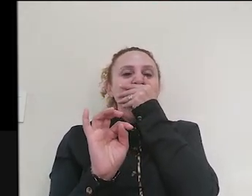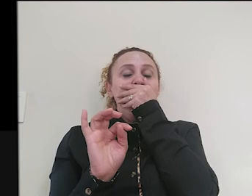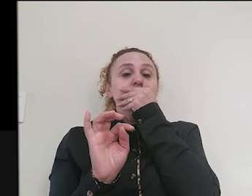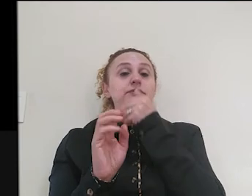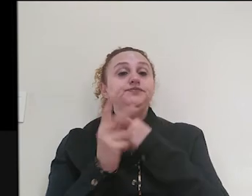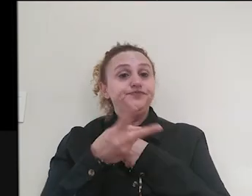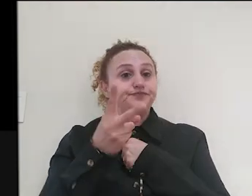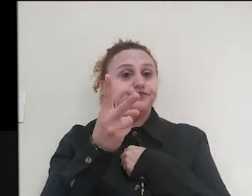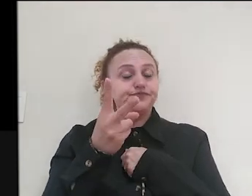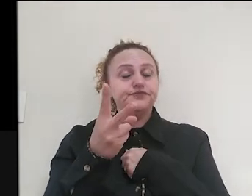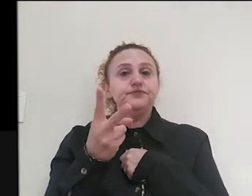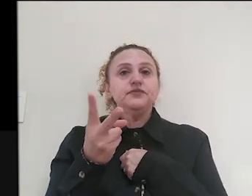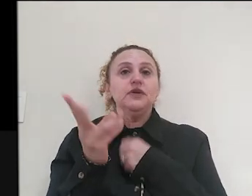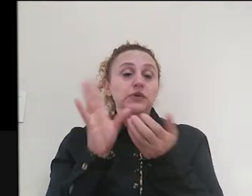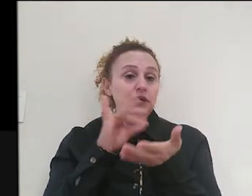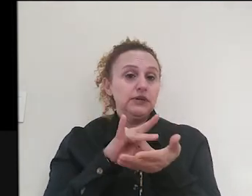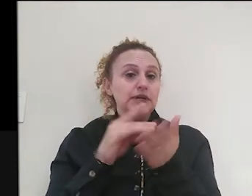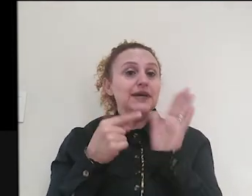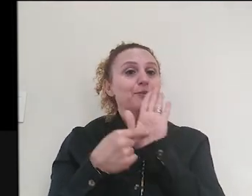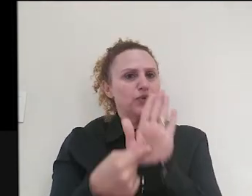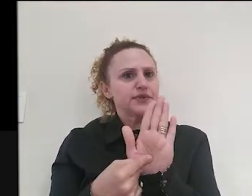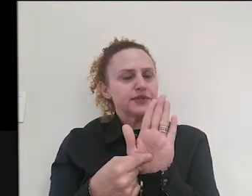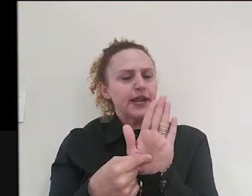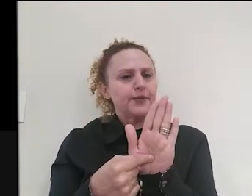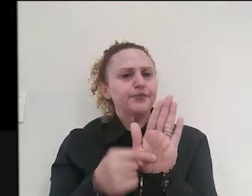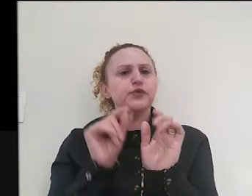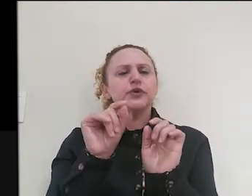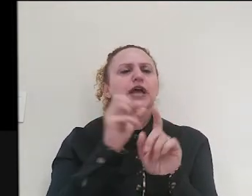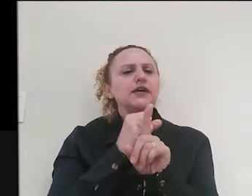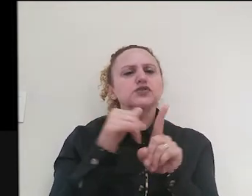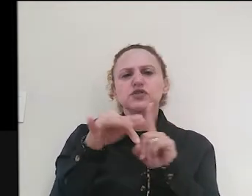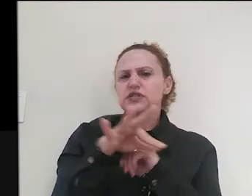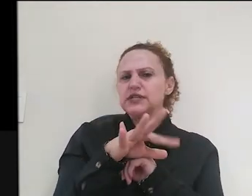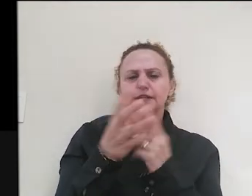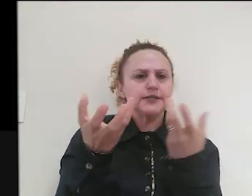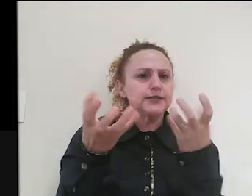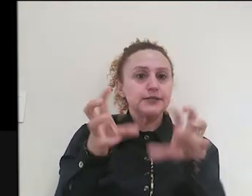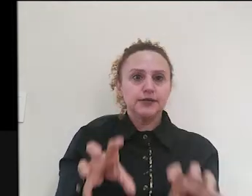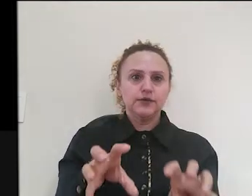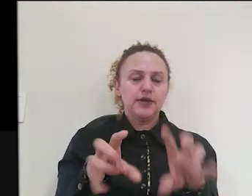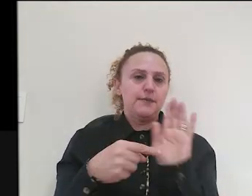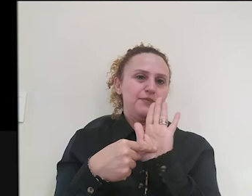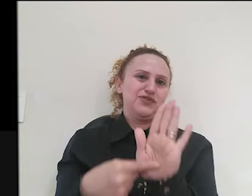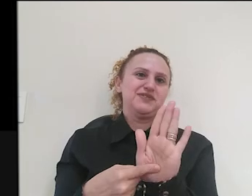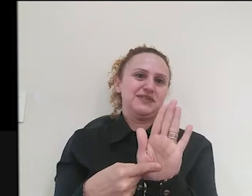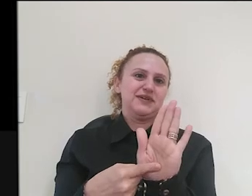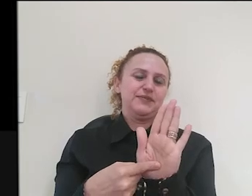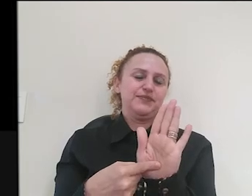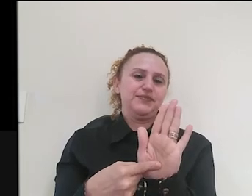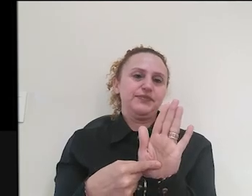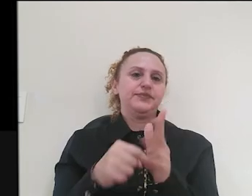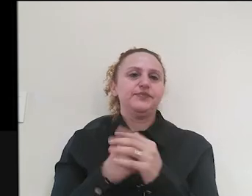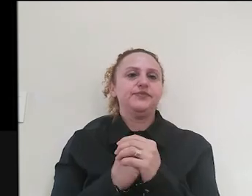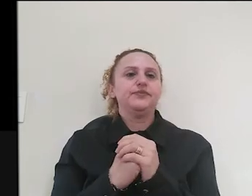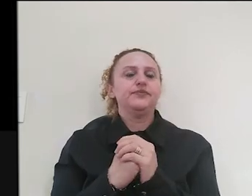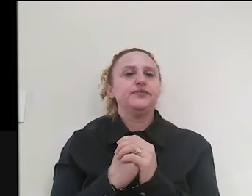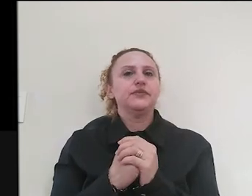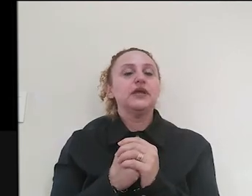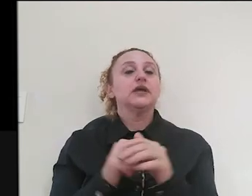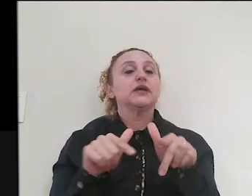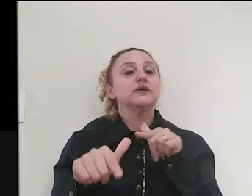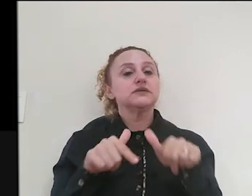mostrar, a hipocrisia mesmo. Aqui, por exemplo, a gente tem os bastidores do que seria a pintura de uma obra, né? O trabalho do